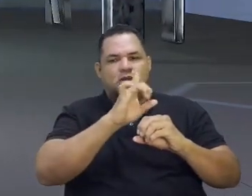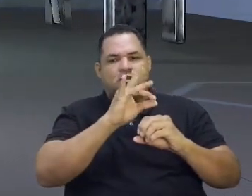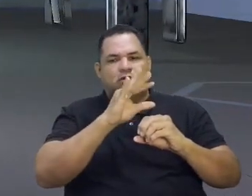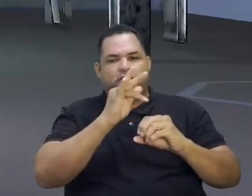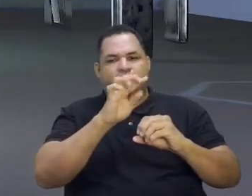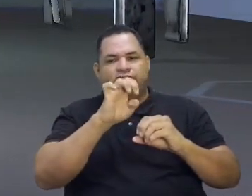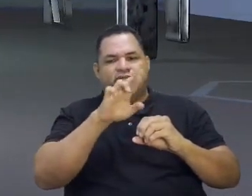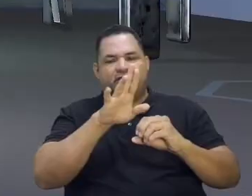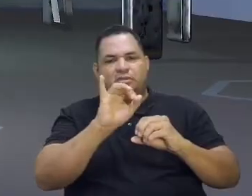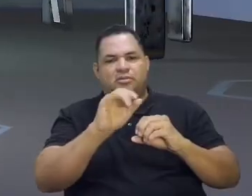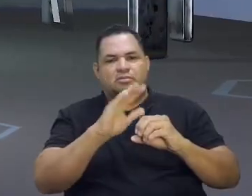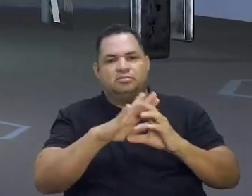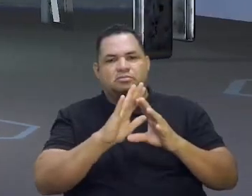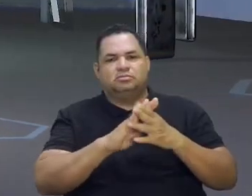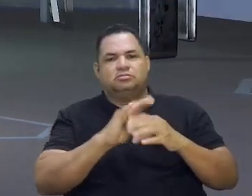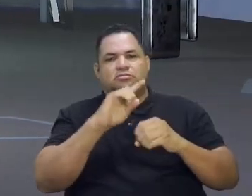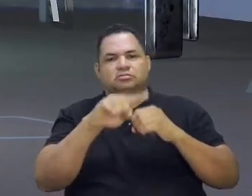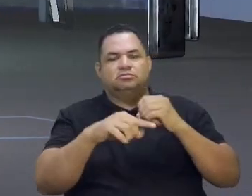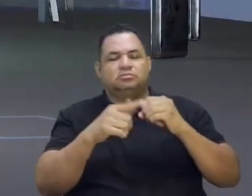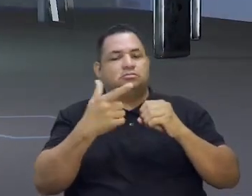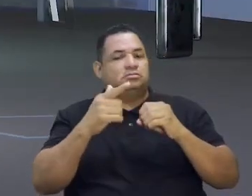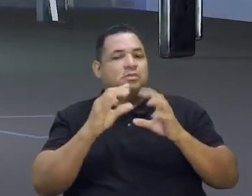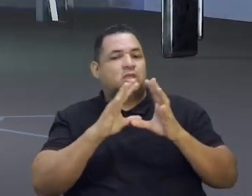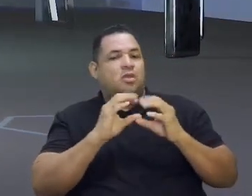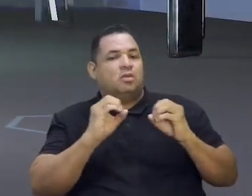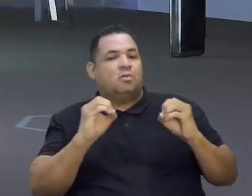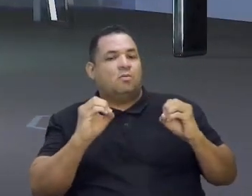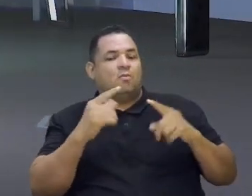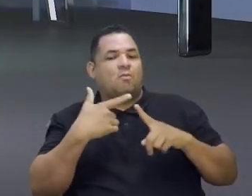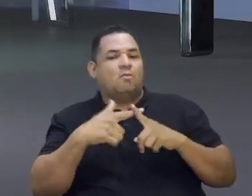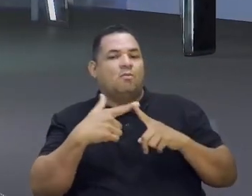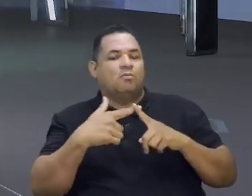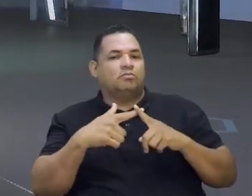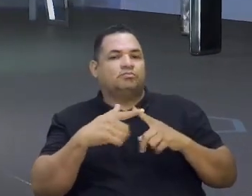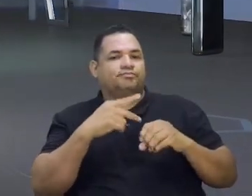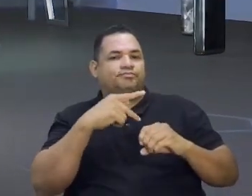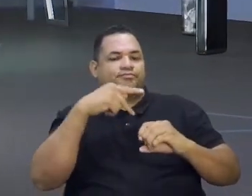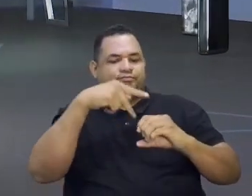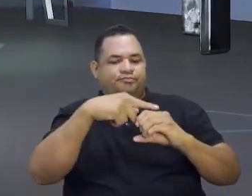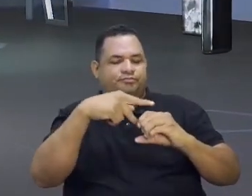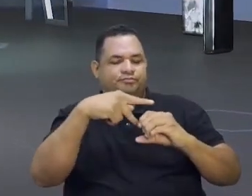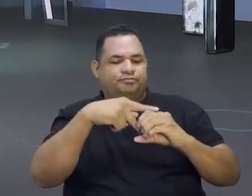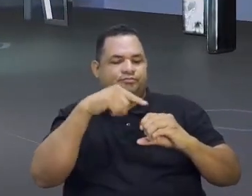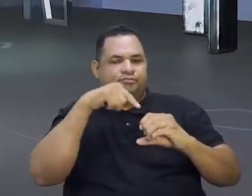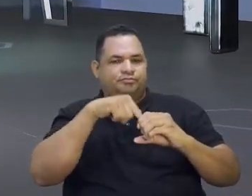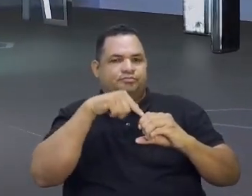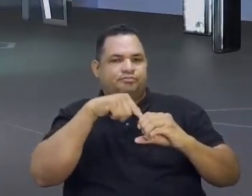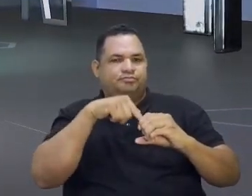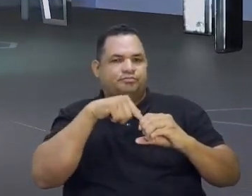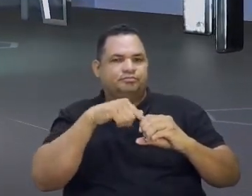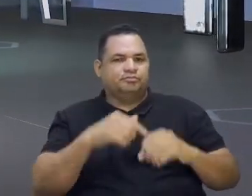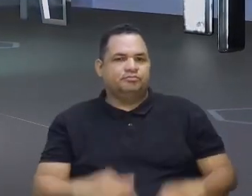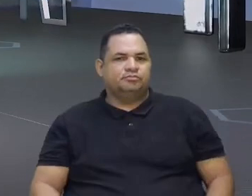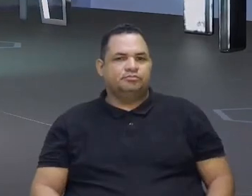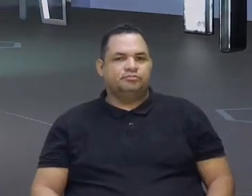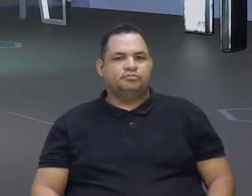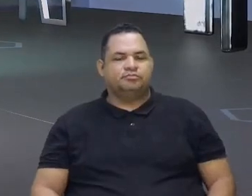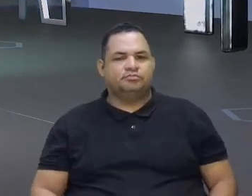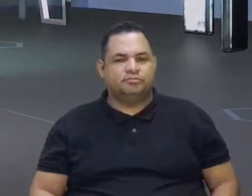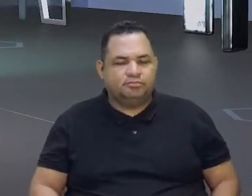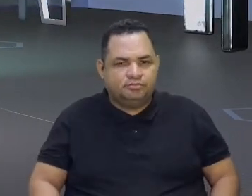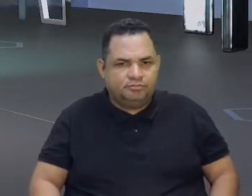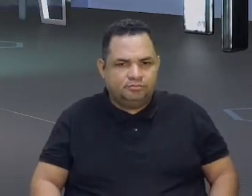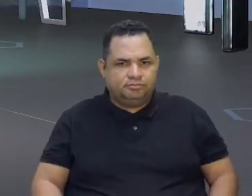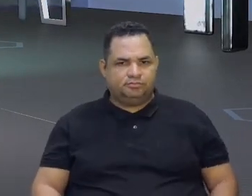átomos normalmente são neutros, sem carga, porque a quantidade de prótons no núcleo normalmente é igual à quantidade de